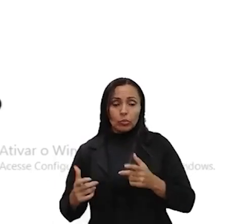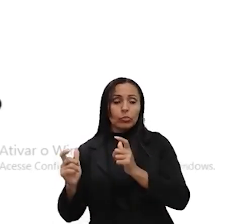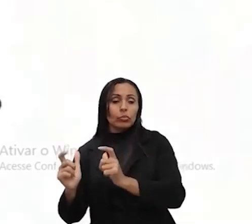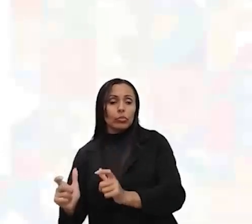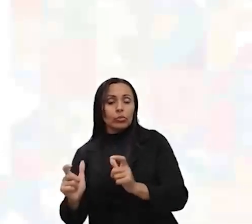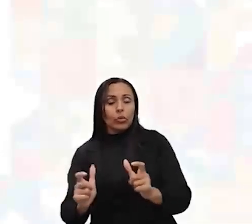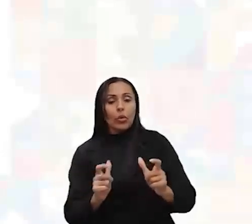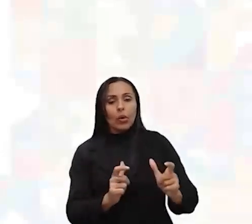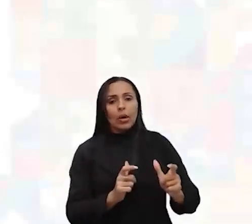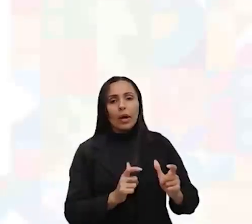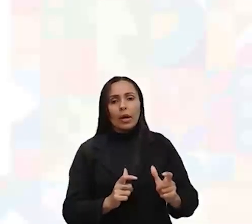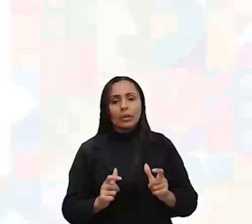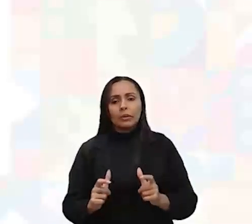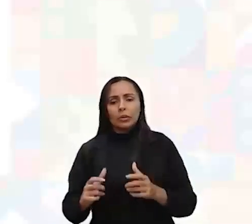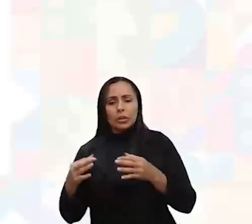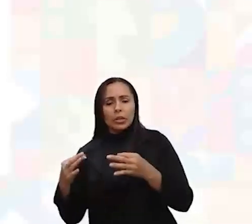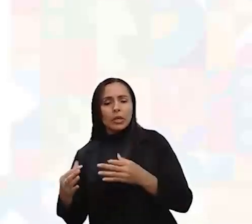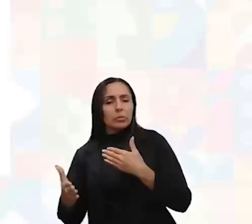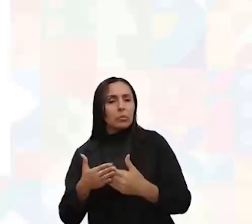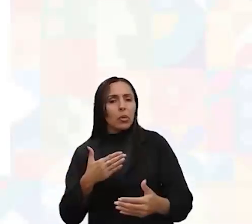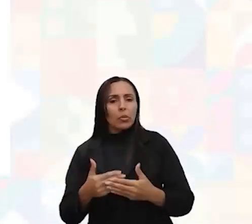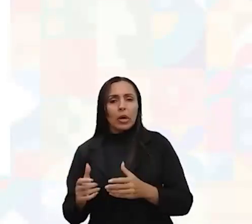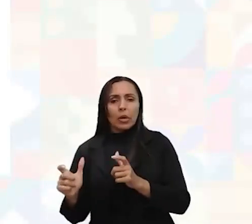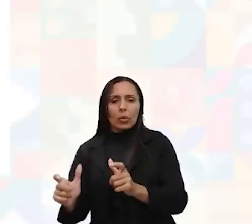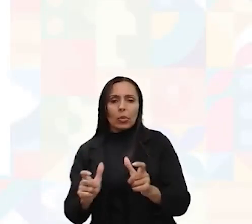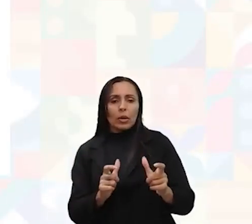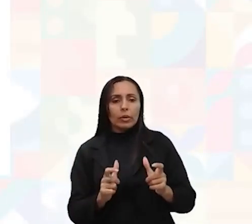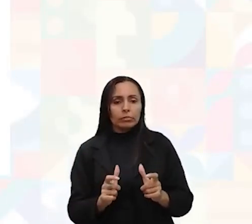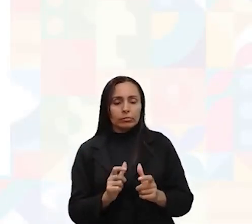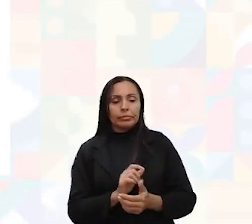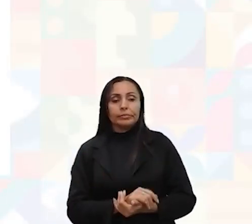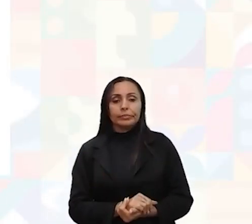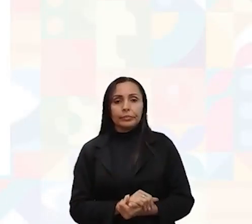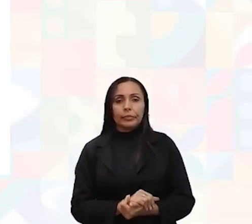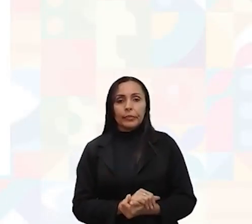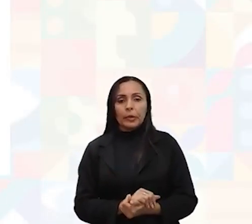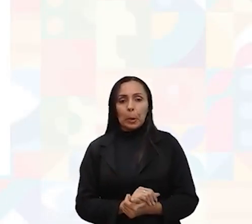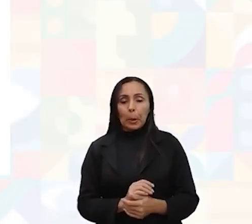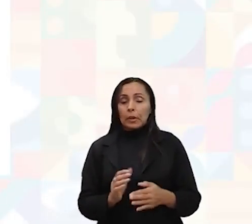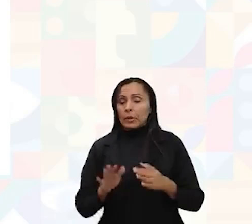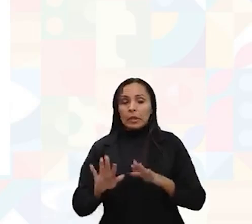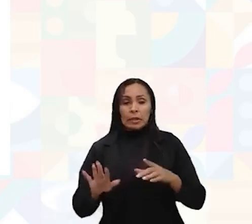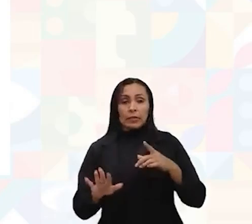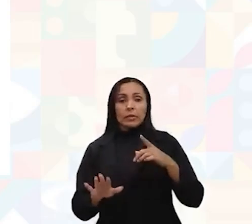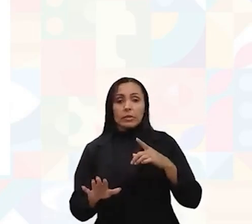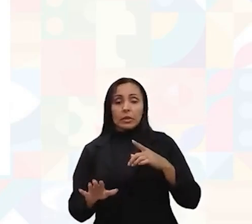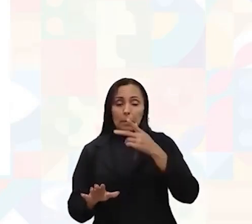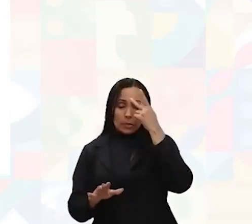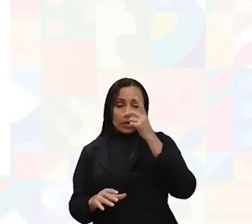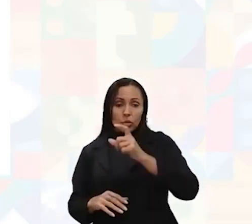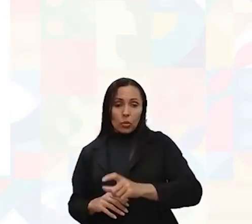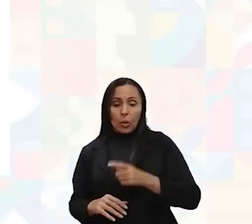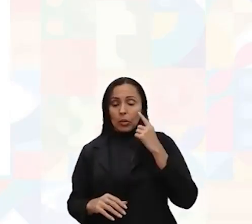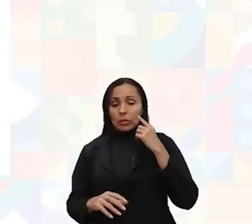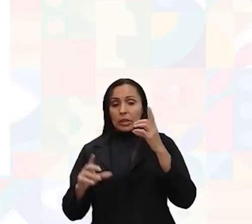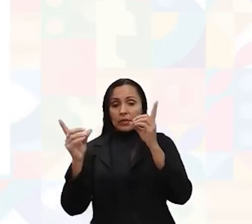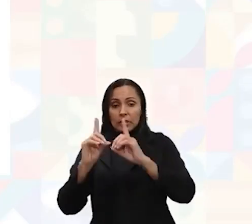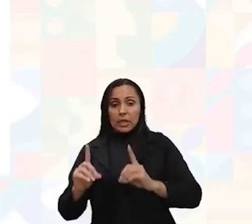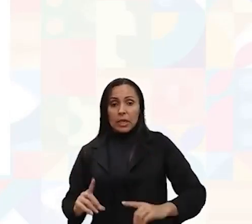locais adequados em qualquer lugar do universo, sem que a pessoa com deficiência ela tenha